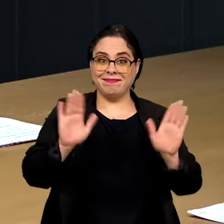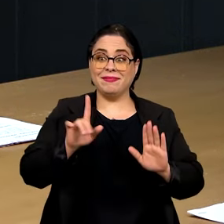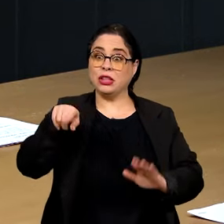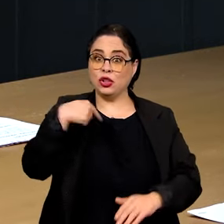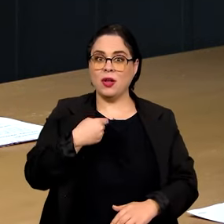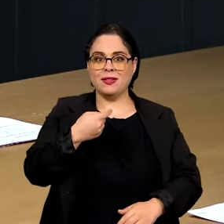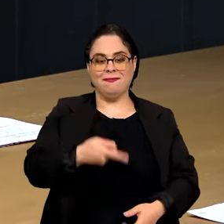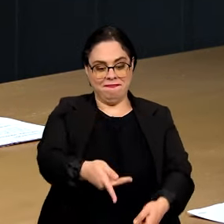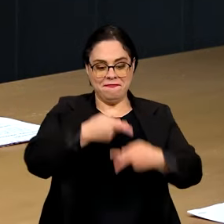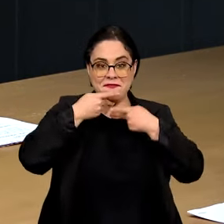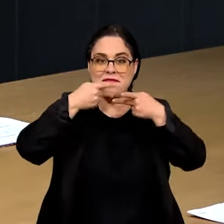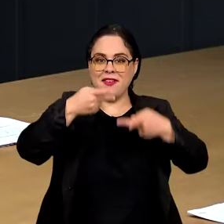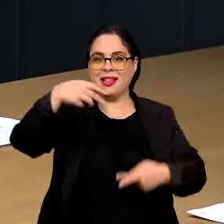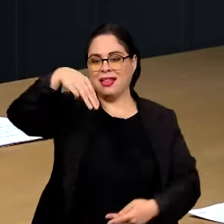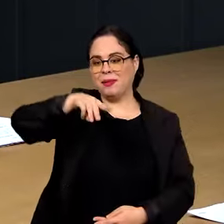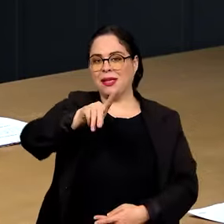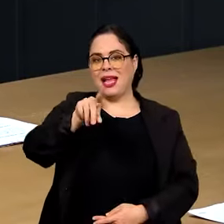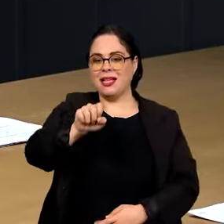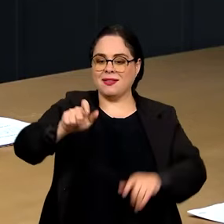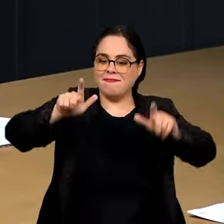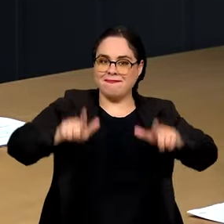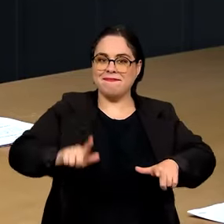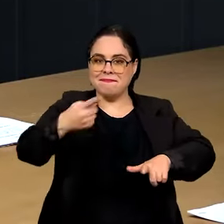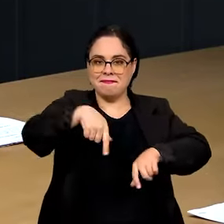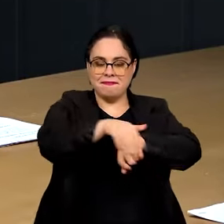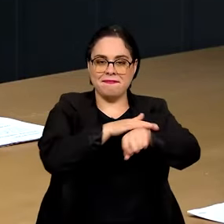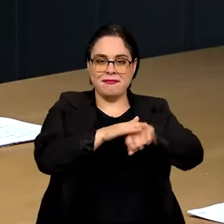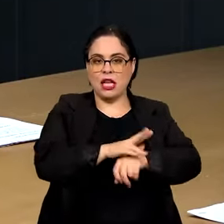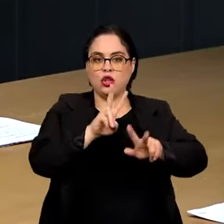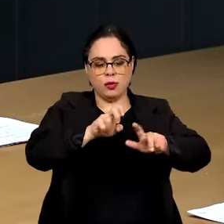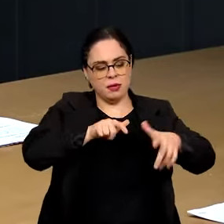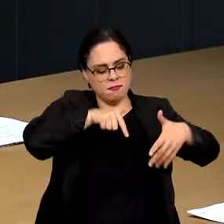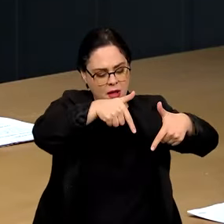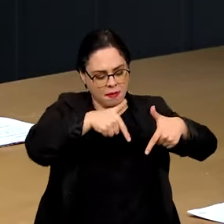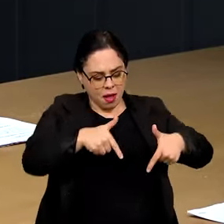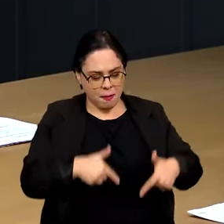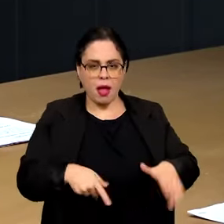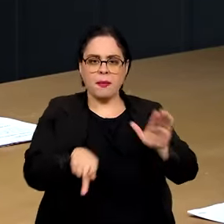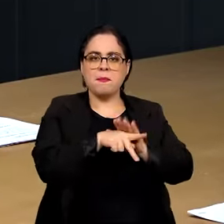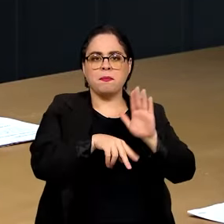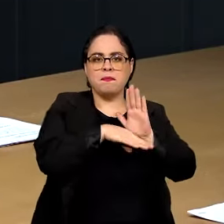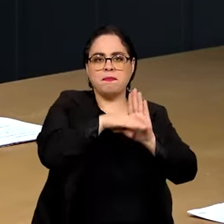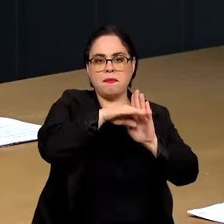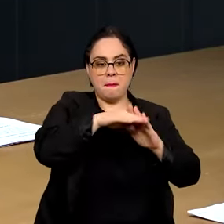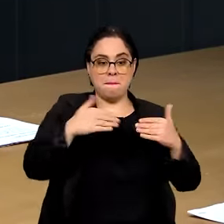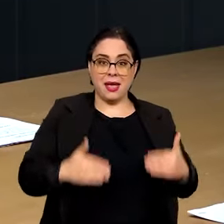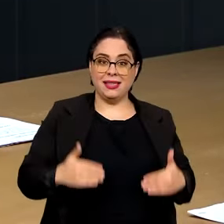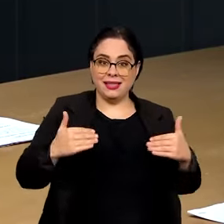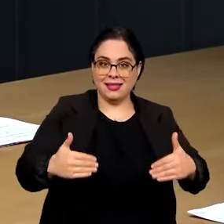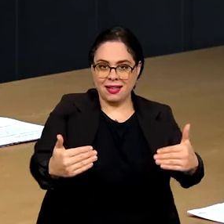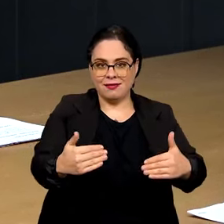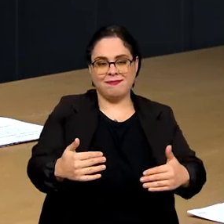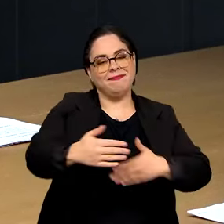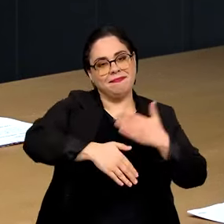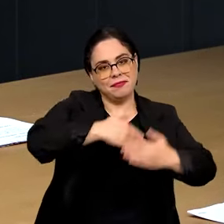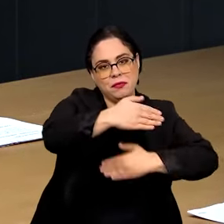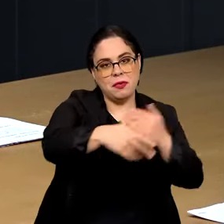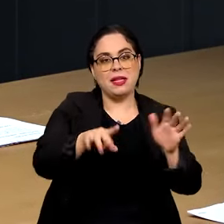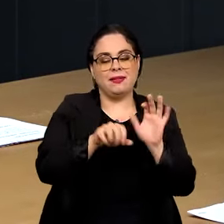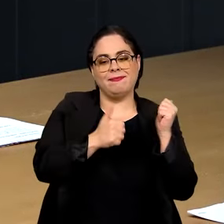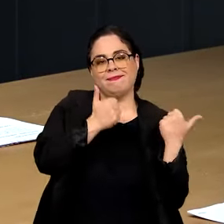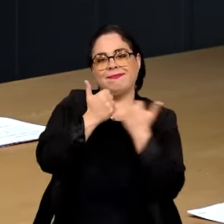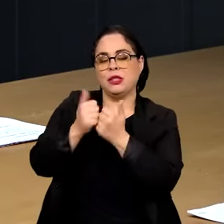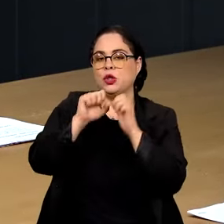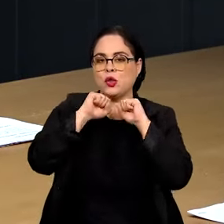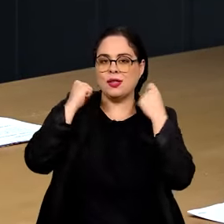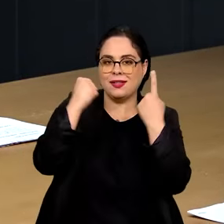Olá este é o fal MDS o nosso espaço para conversar sobre as ações e programas do Ministério do Desenvolvimento e assistência social